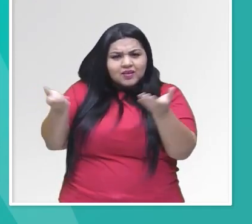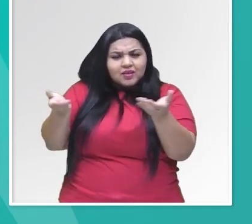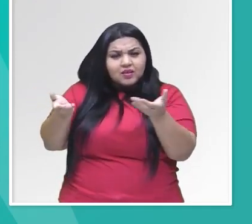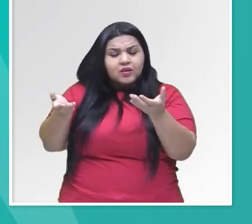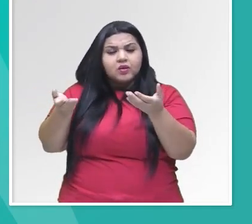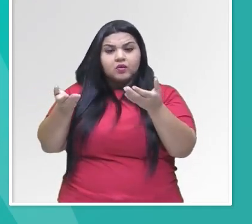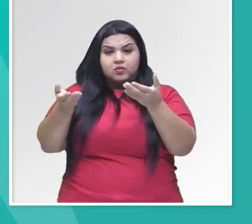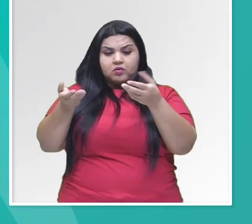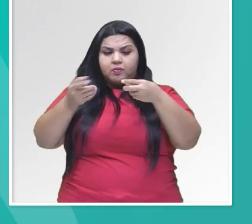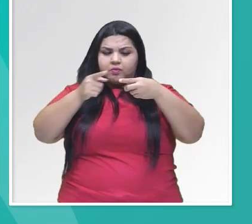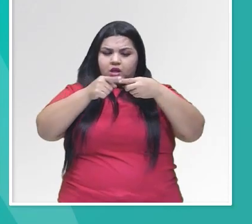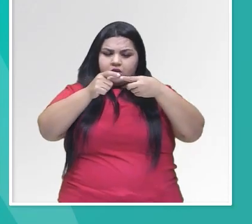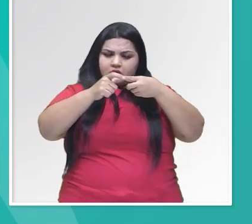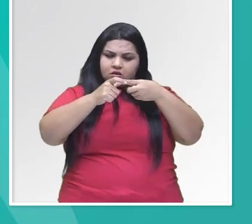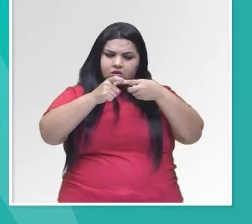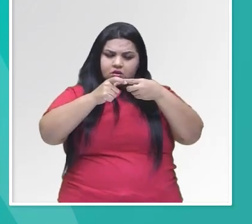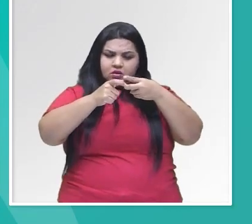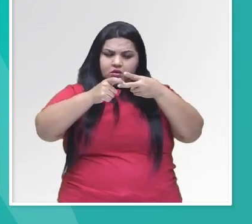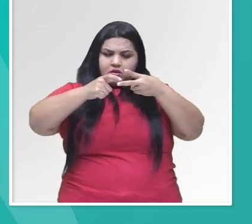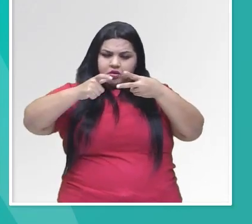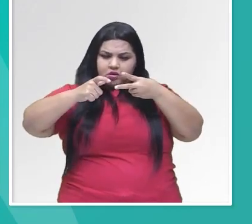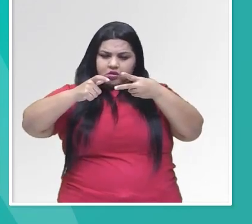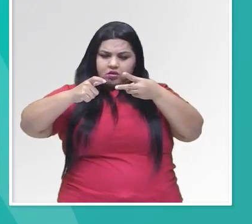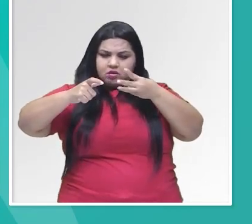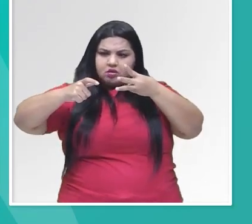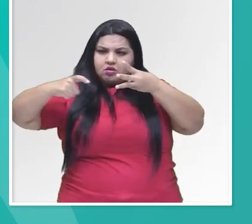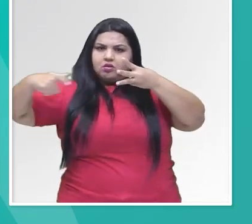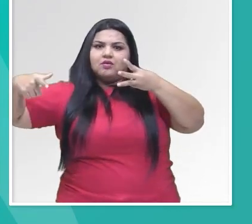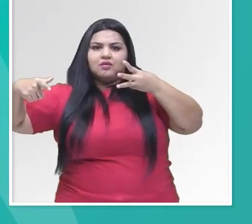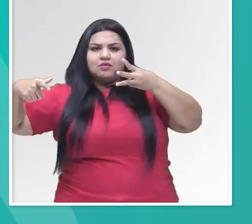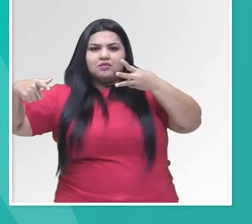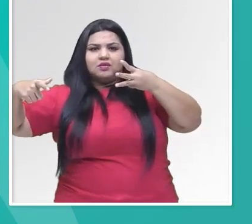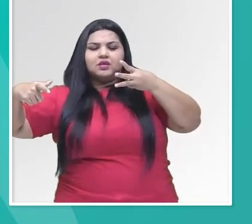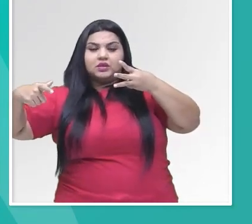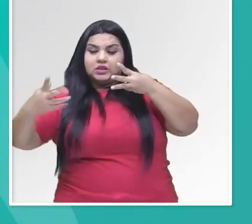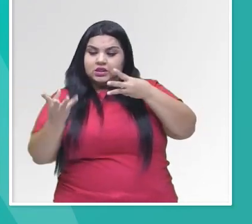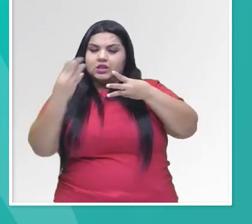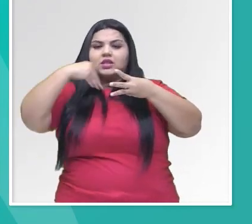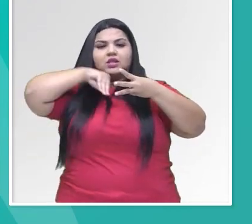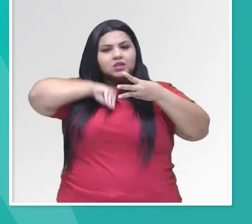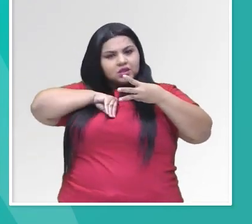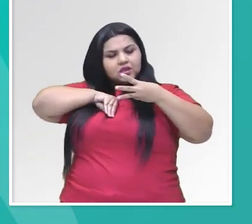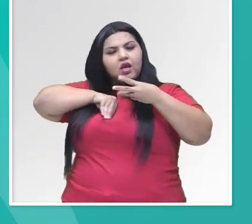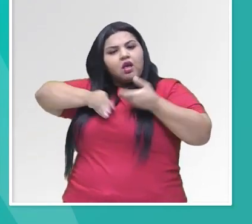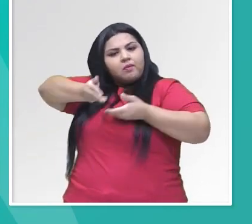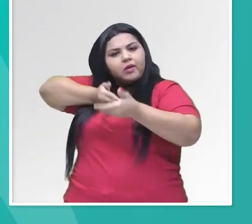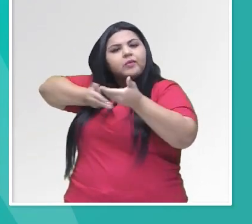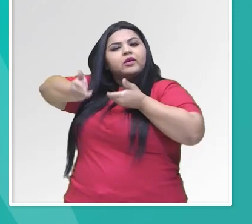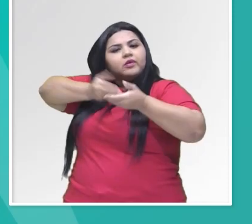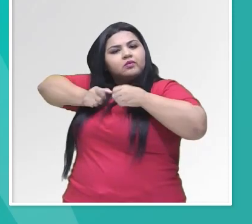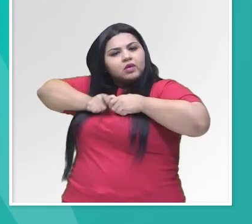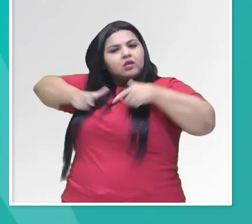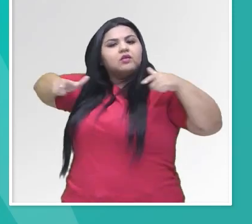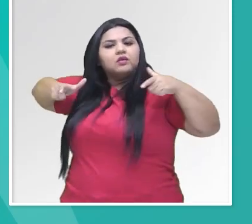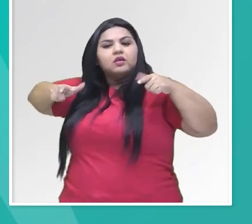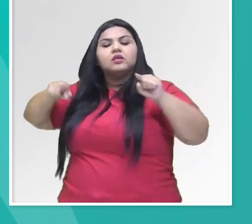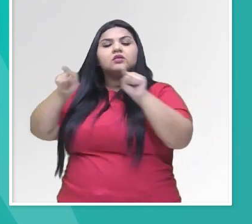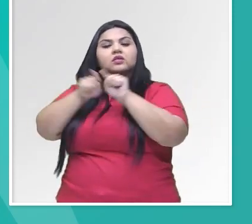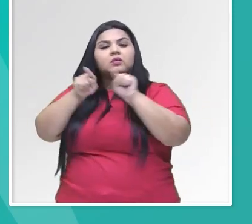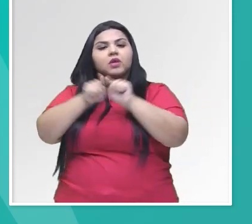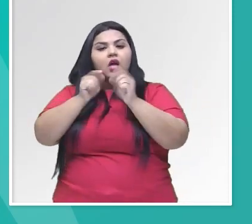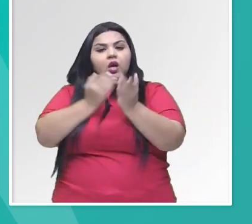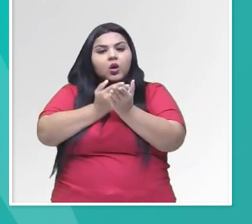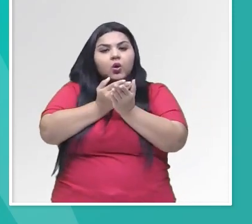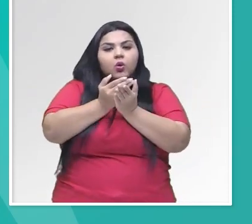Quanto mais os grupos se ampliam, mais a arte da convivência dentro de mim deve se ampliar. E